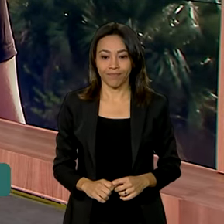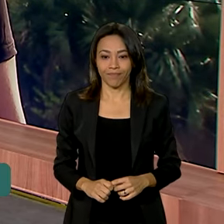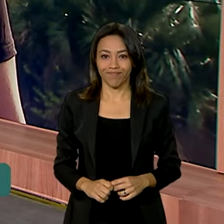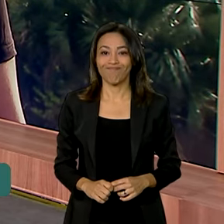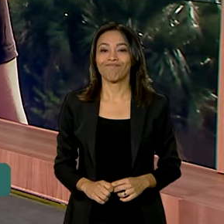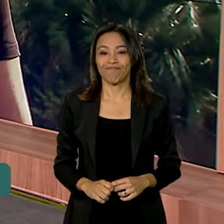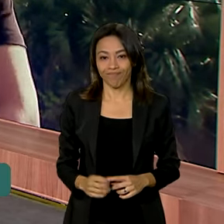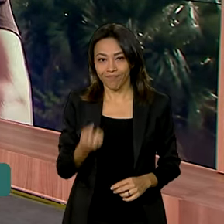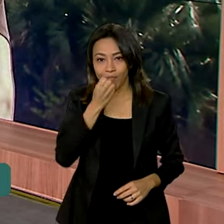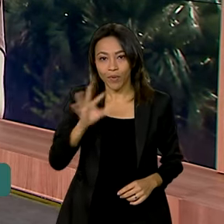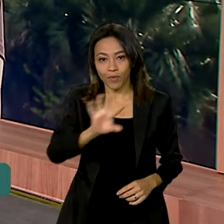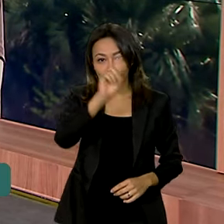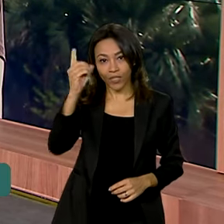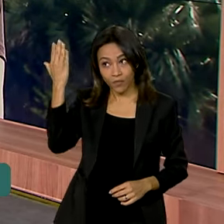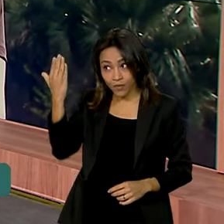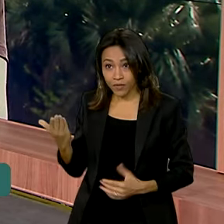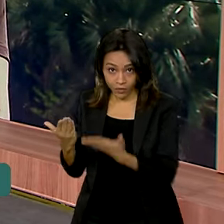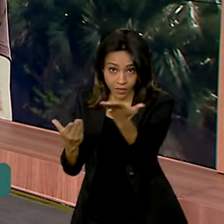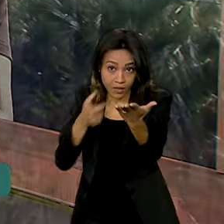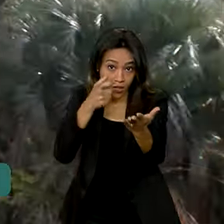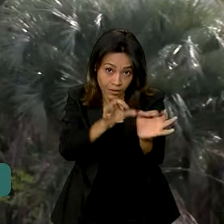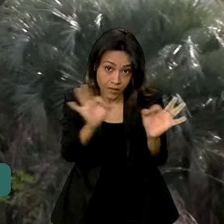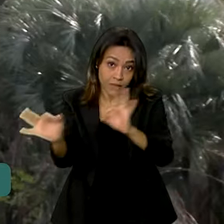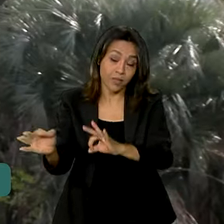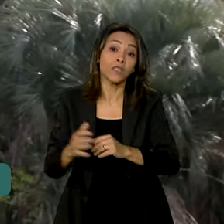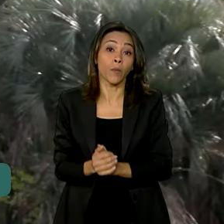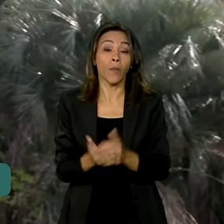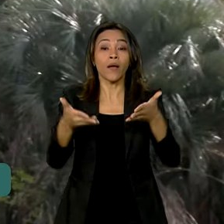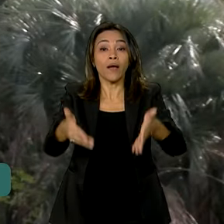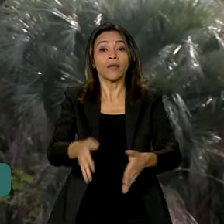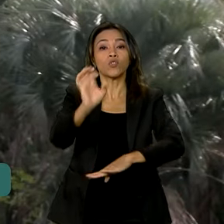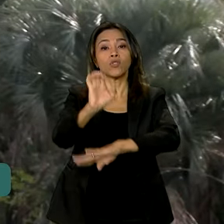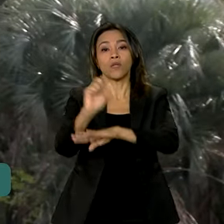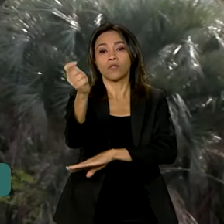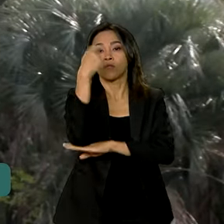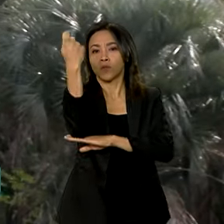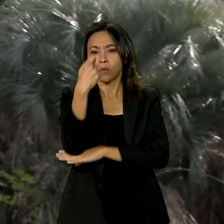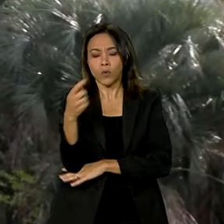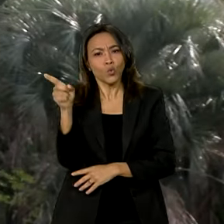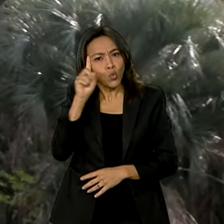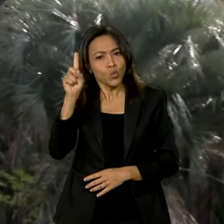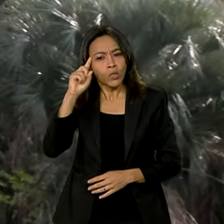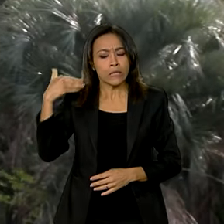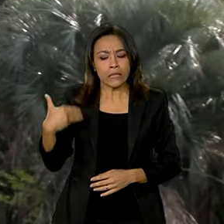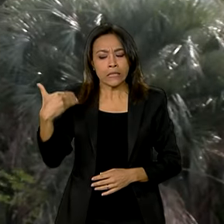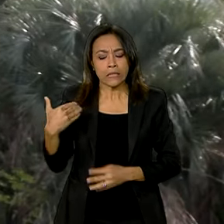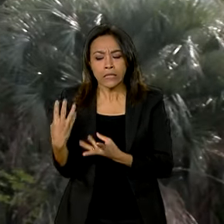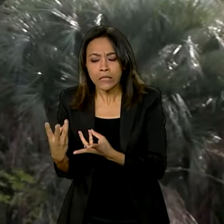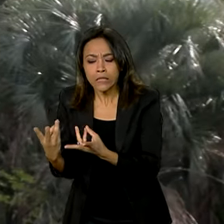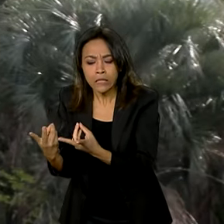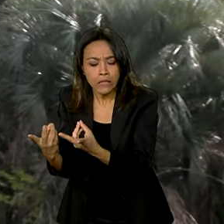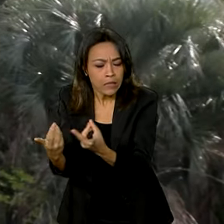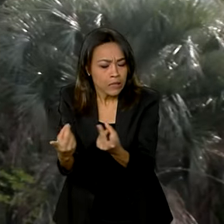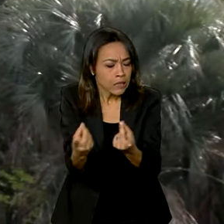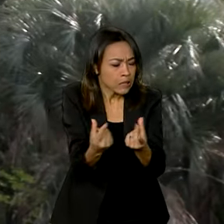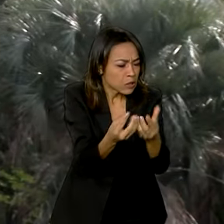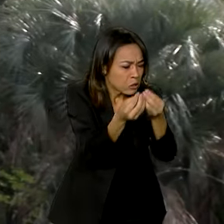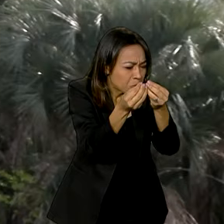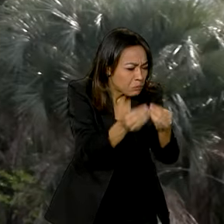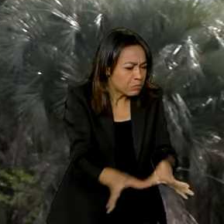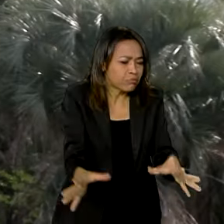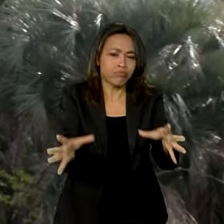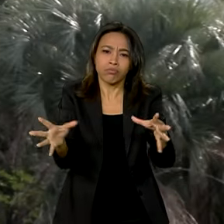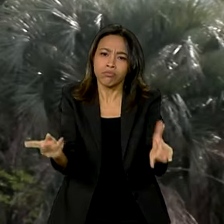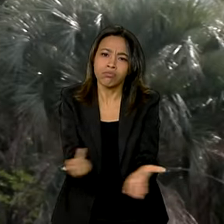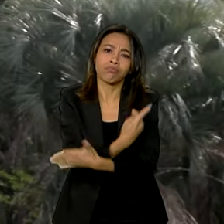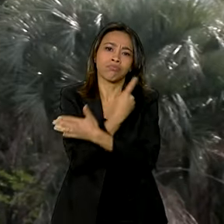Bom dia, Vanessa. Bom dia a você que nos assiste. Aqui no Rio Grande do Sul, a cada dia são contabilizados os estragos causados